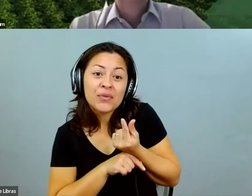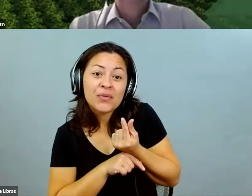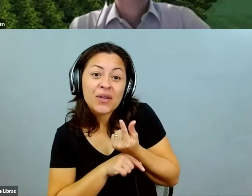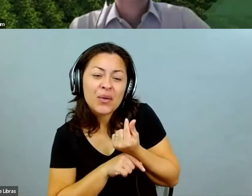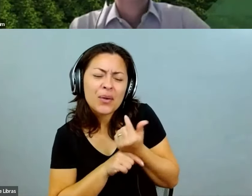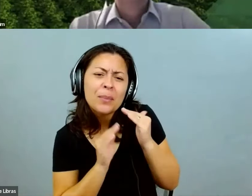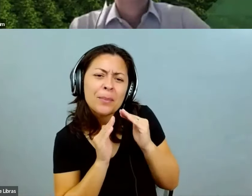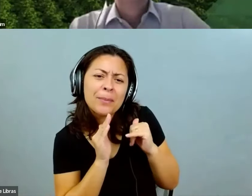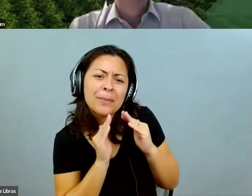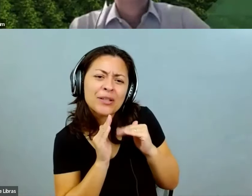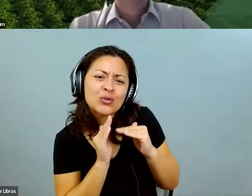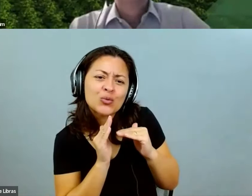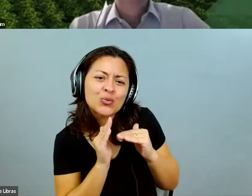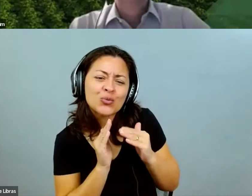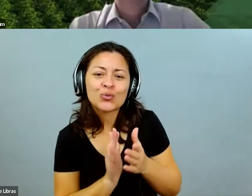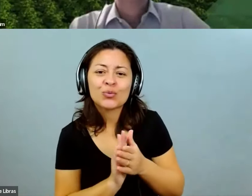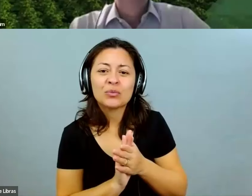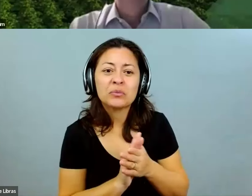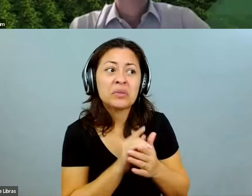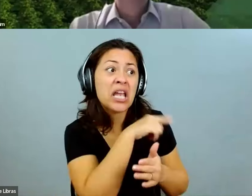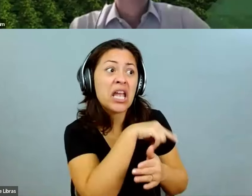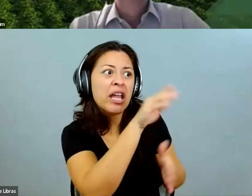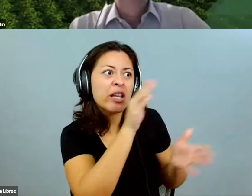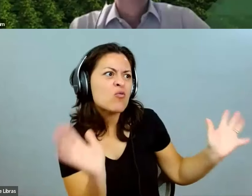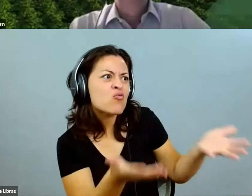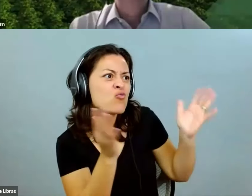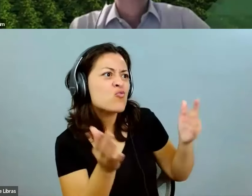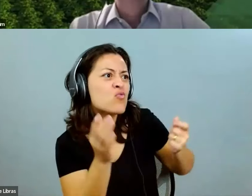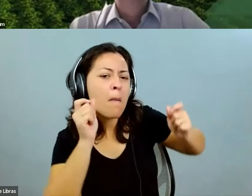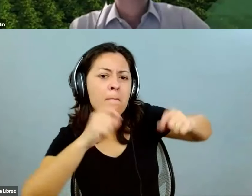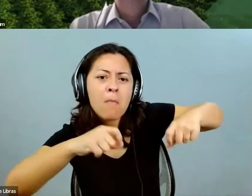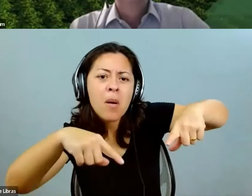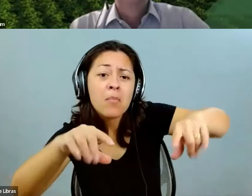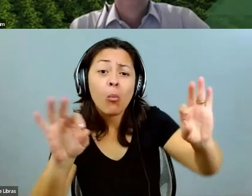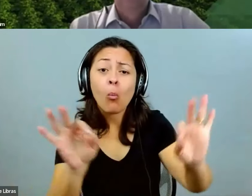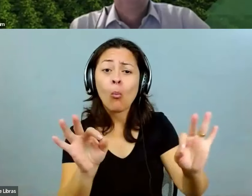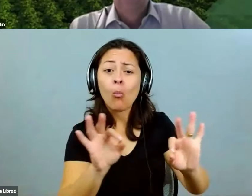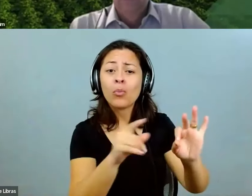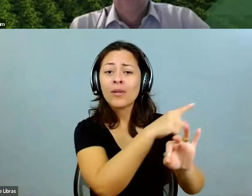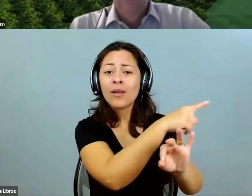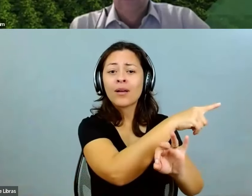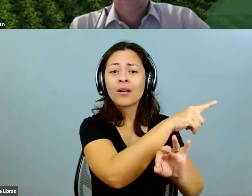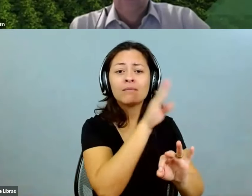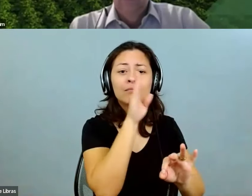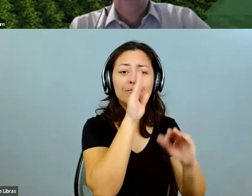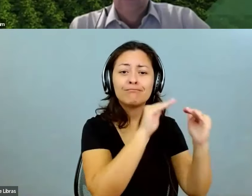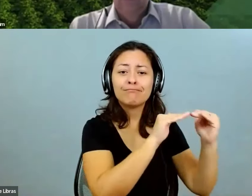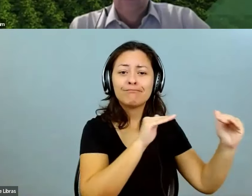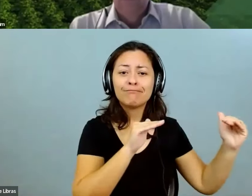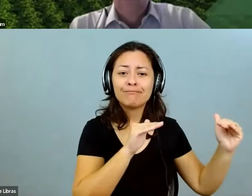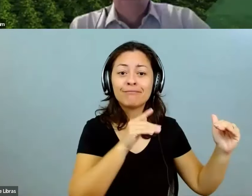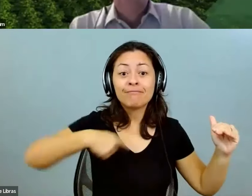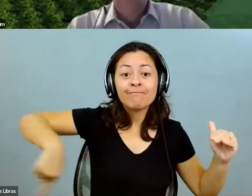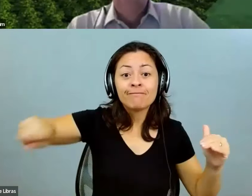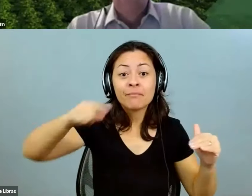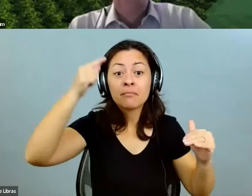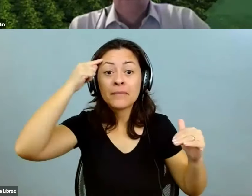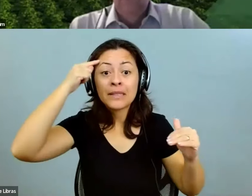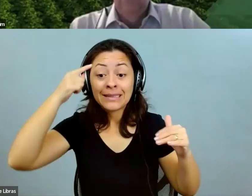baixos eles são preços que não estimula o plantil e então por isso que também então pensando pensando em safra